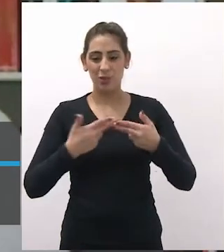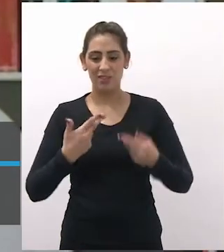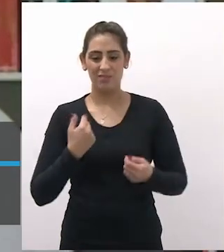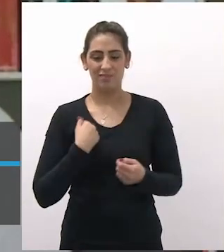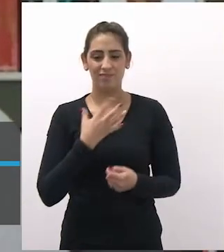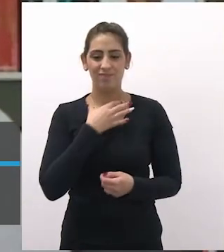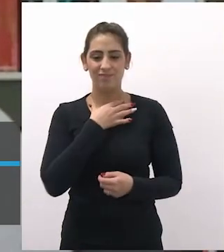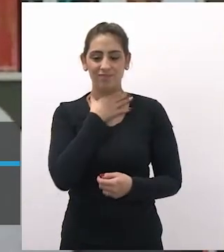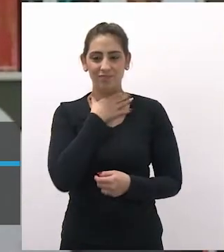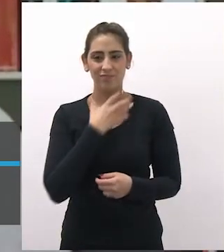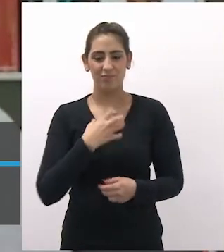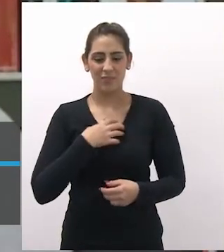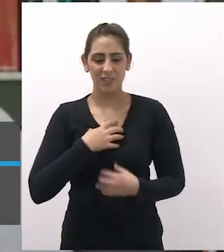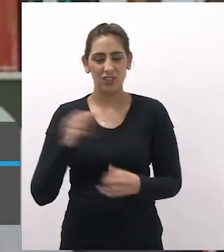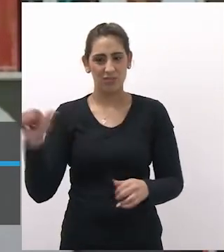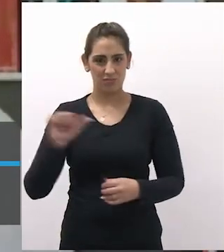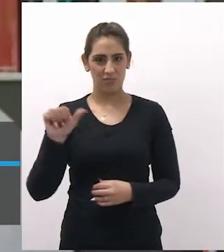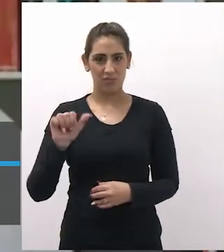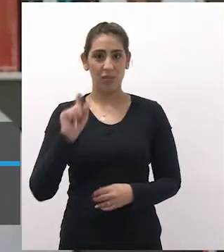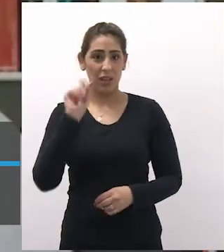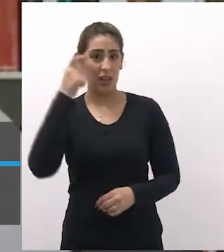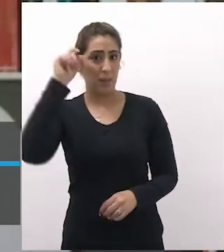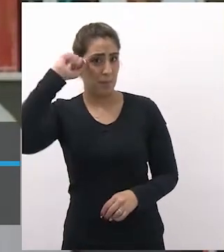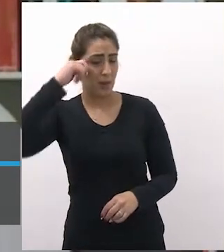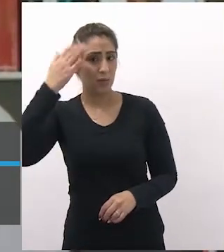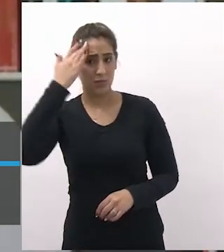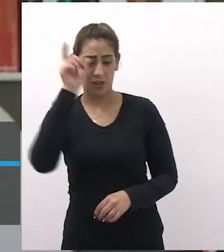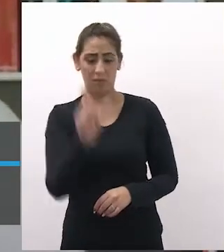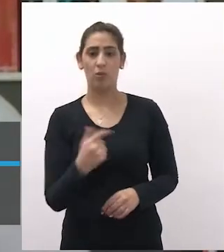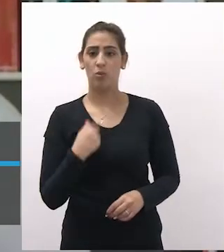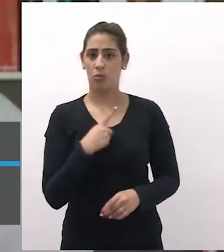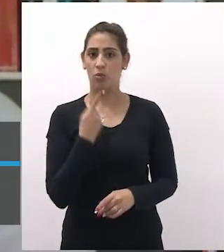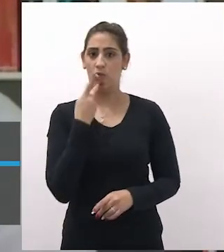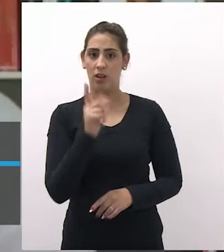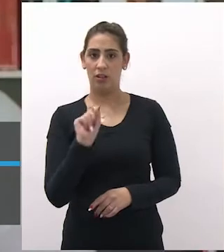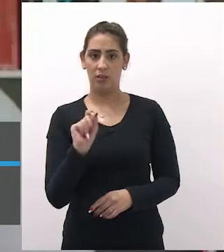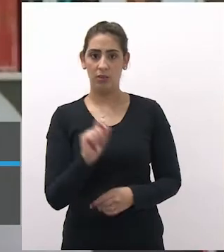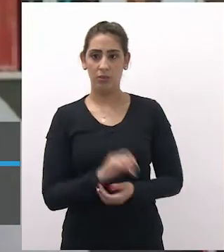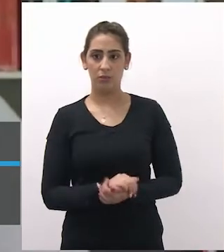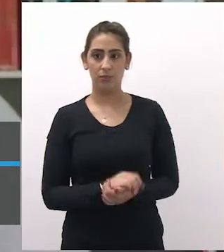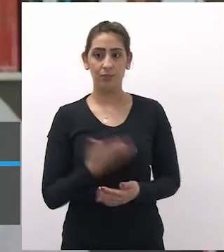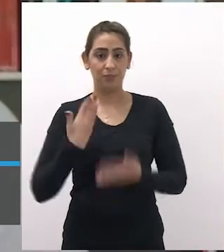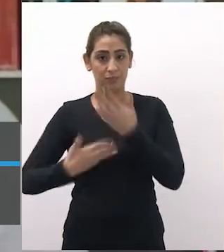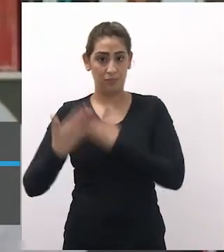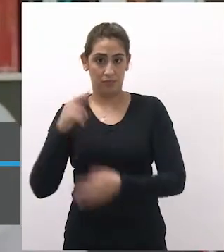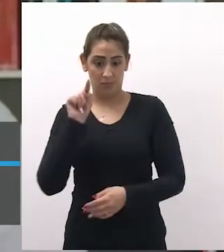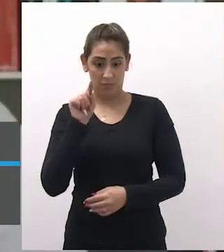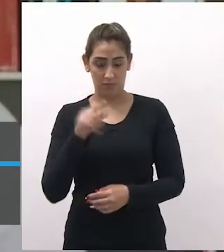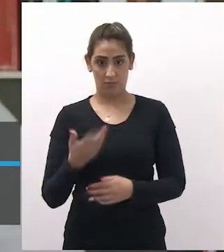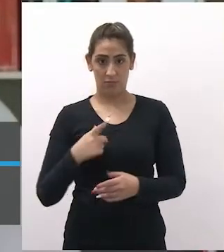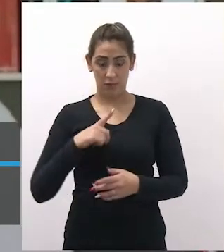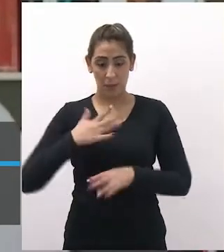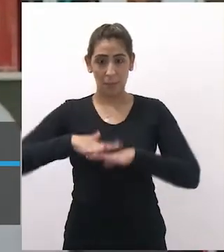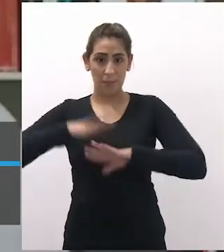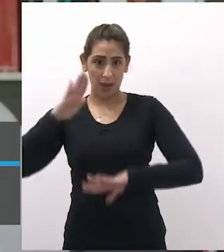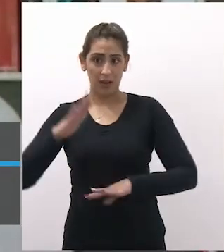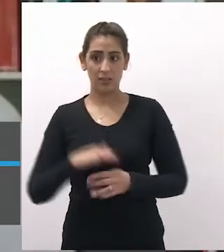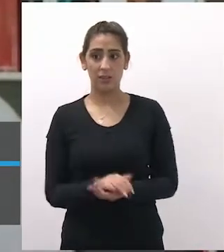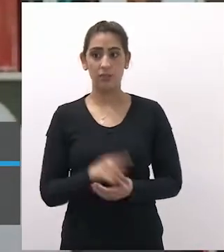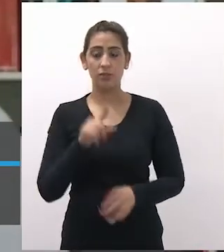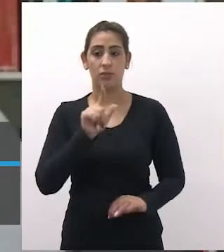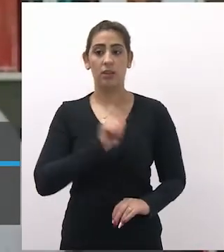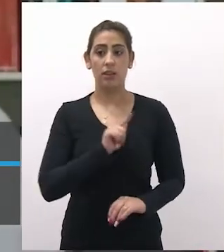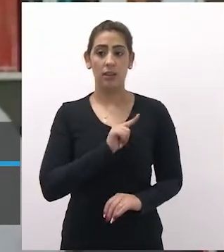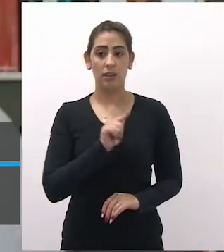certeza, para quem é preto, sabe o que eu estou dizendo, é muito difícil. Só que, além disso, de você ter